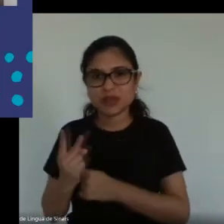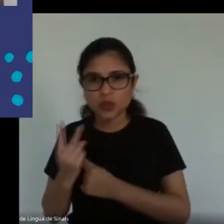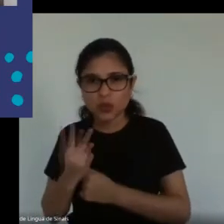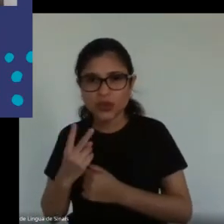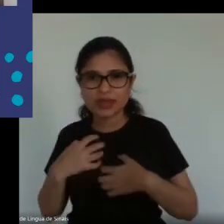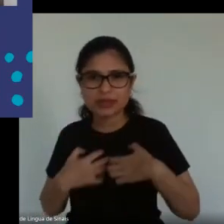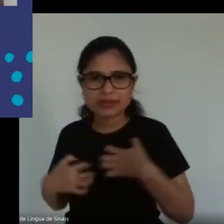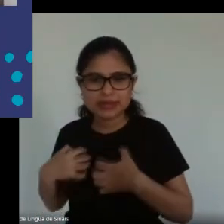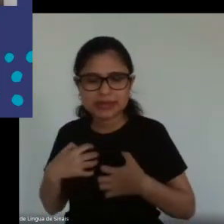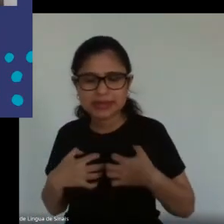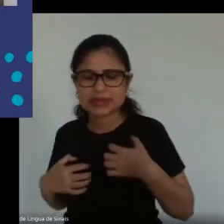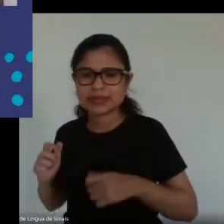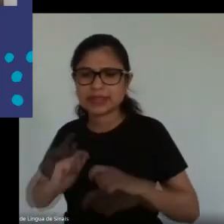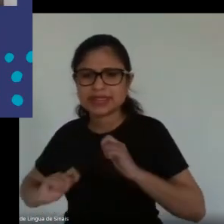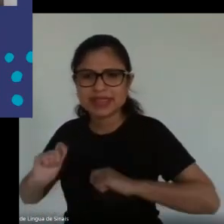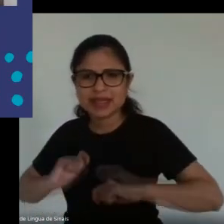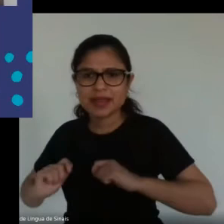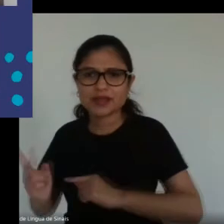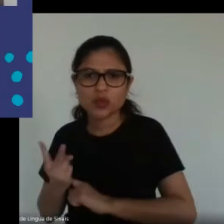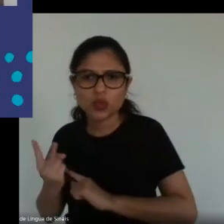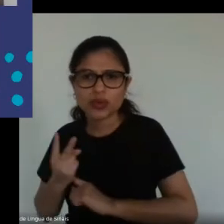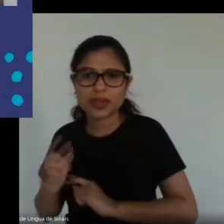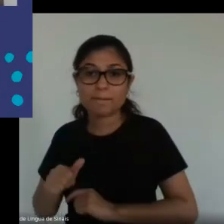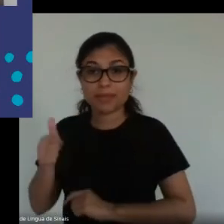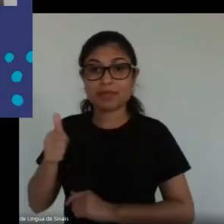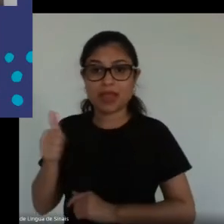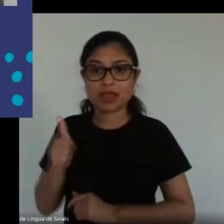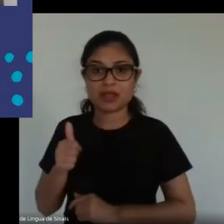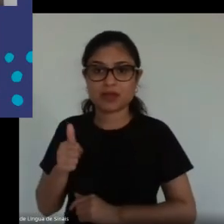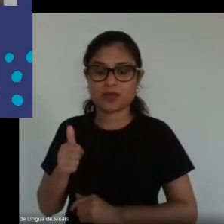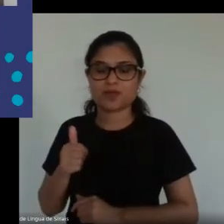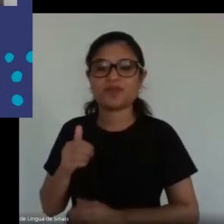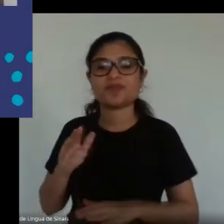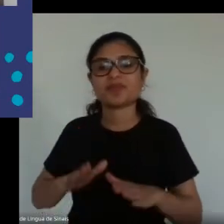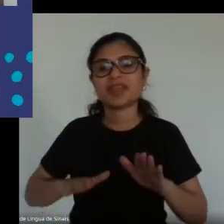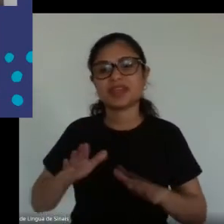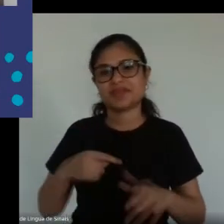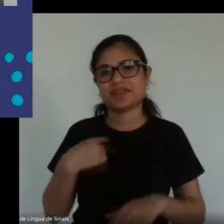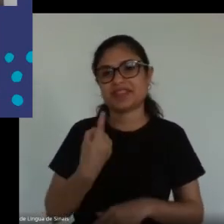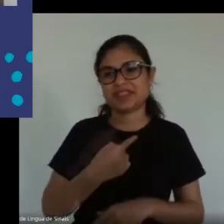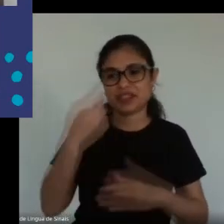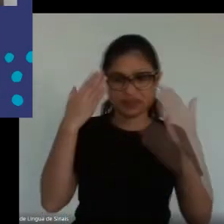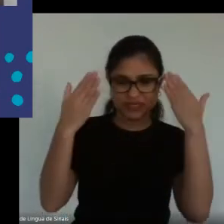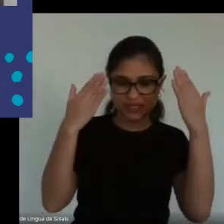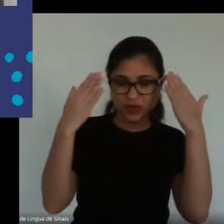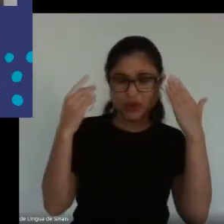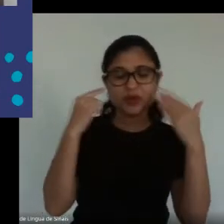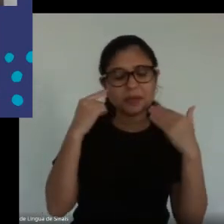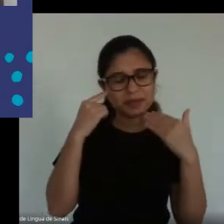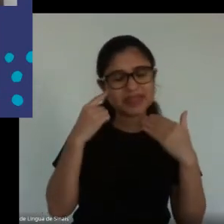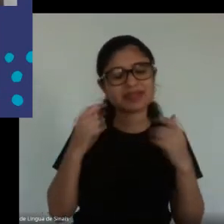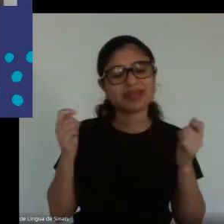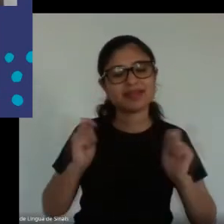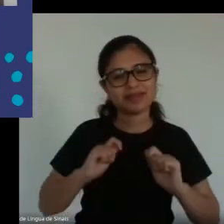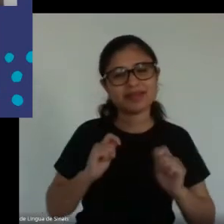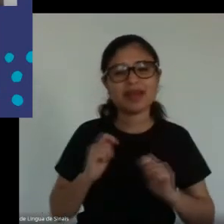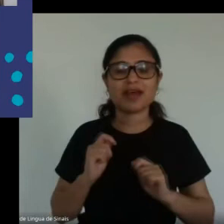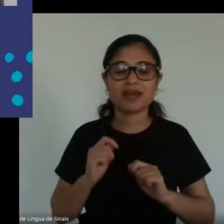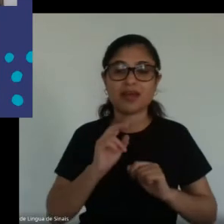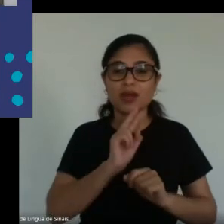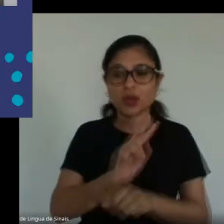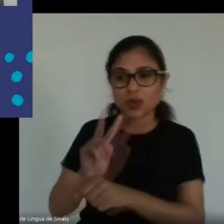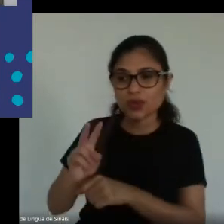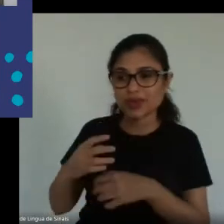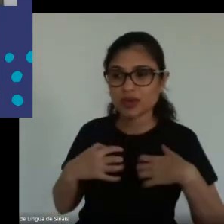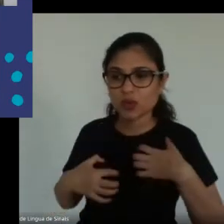e ansiedades, porque a gente, às vezes, como psicólogo, acha que a gente vai dar conta das angústias e ansiedades do